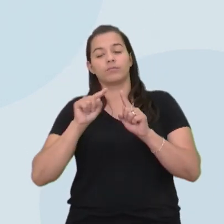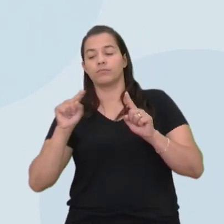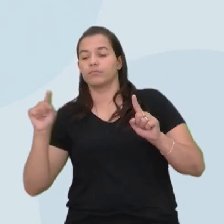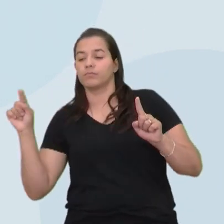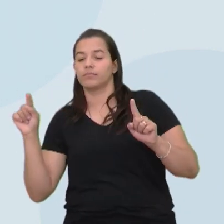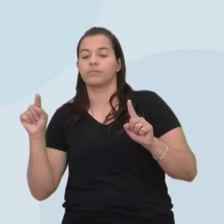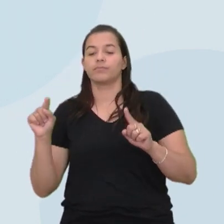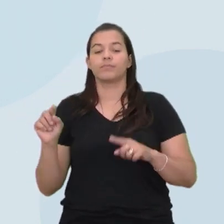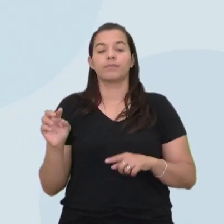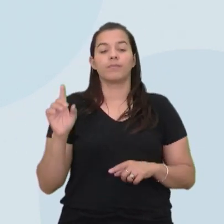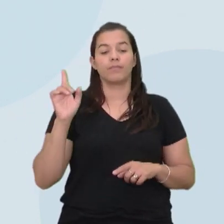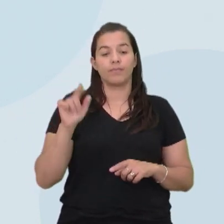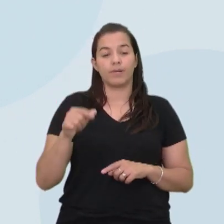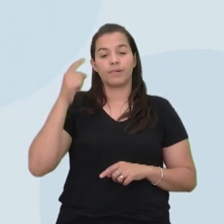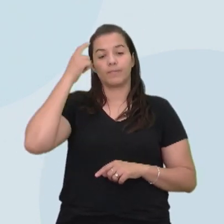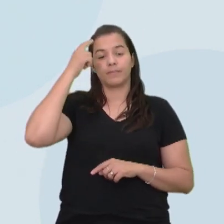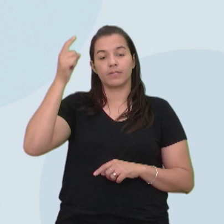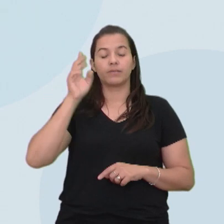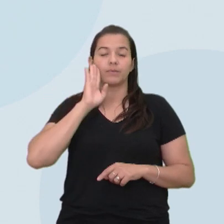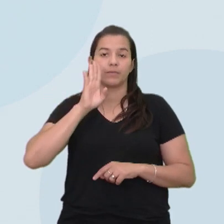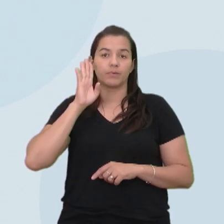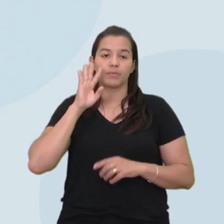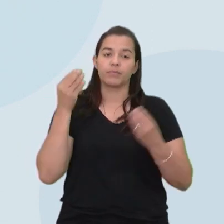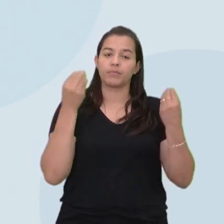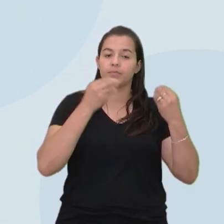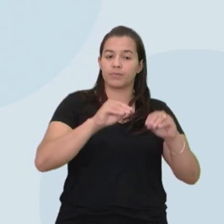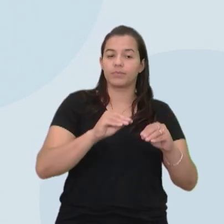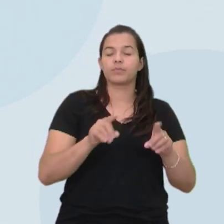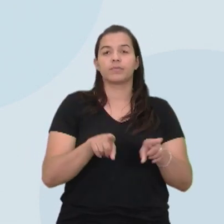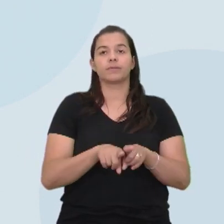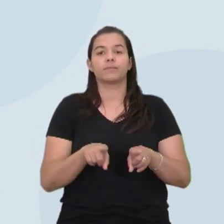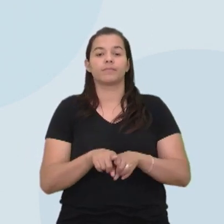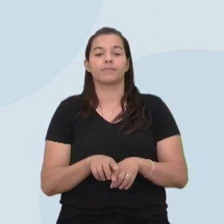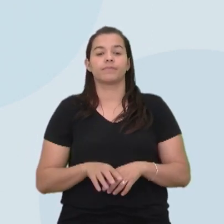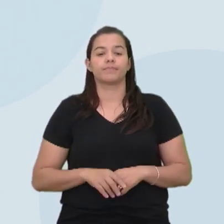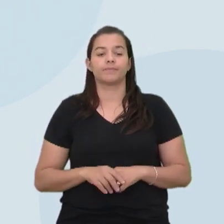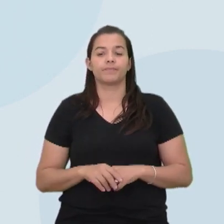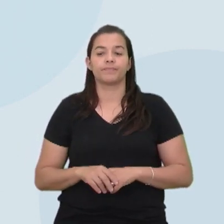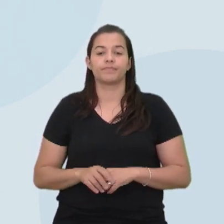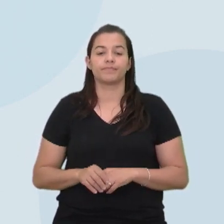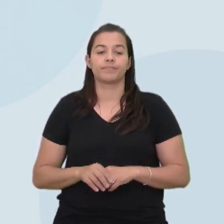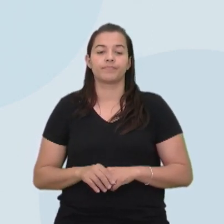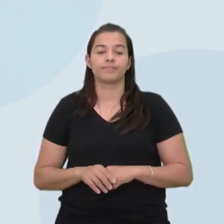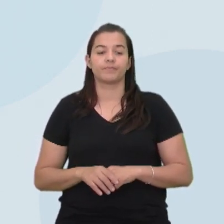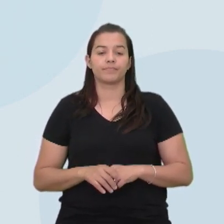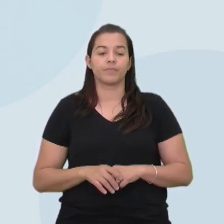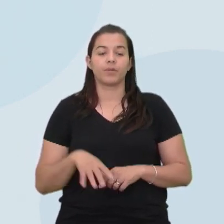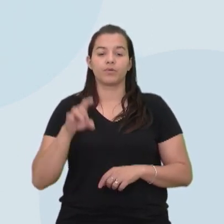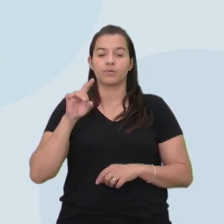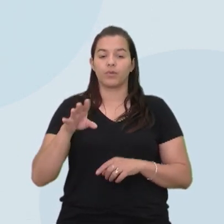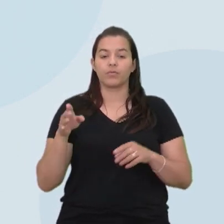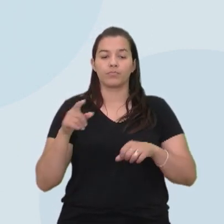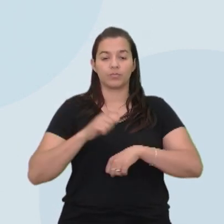coisa. Pense, alguma coisa legal, pode pôr o que você quiser lá dentro, tá bom? Pode pôr por um tempo ou só colocar o pensamento.